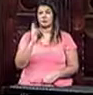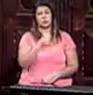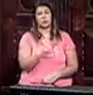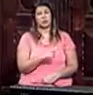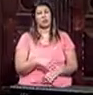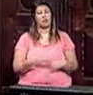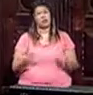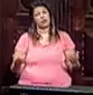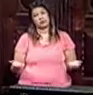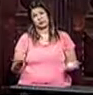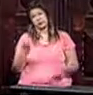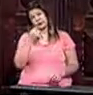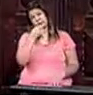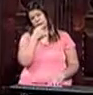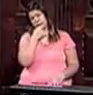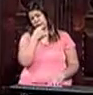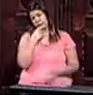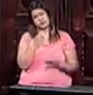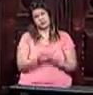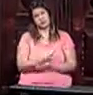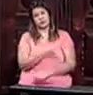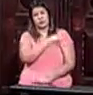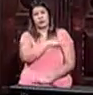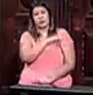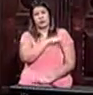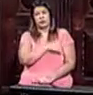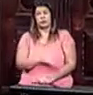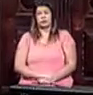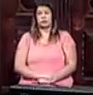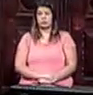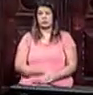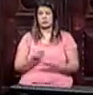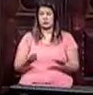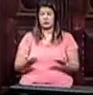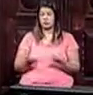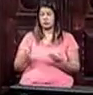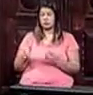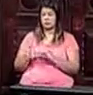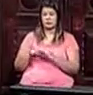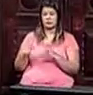no Rio de Janeiro. Ué, mas ele é espectador ou ele é